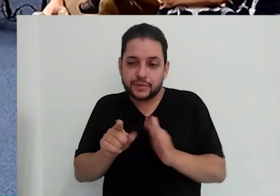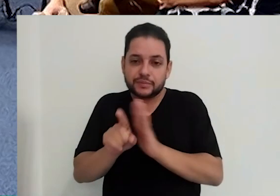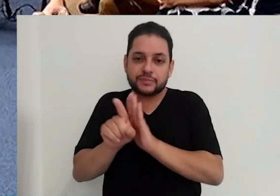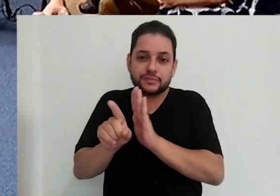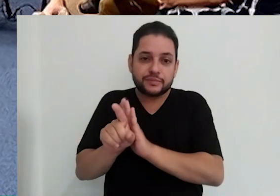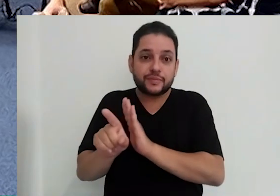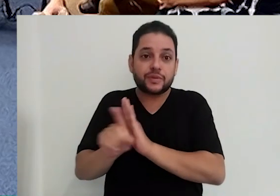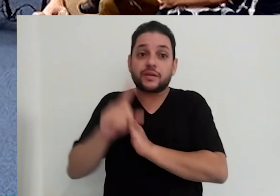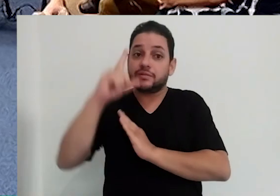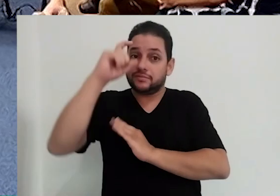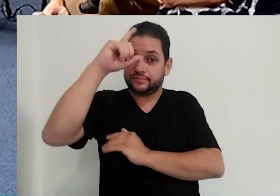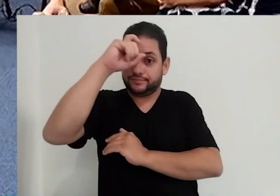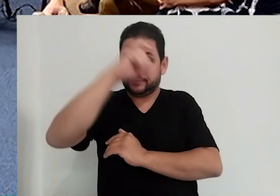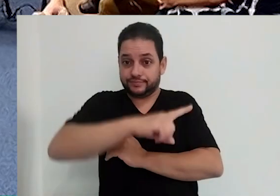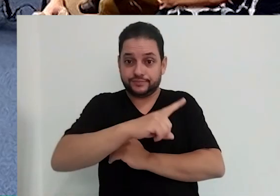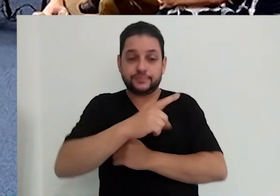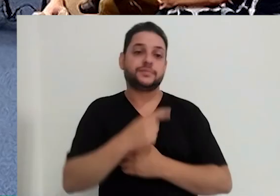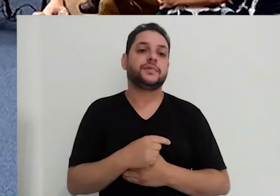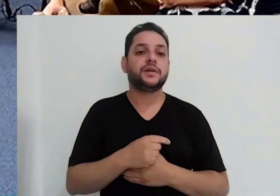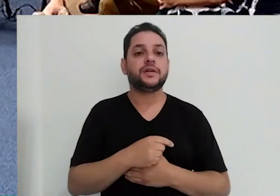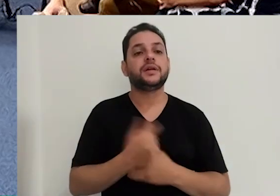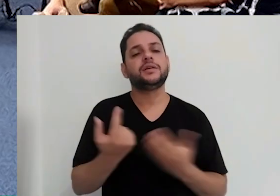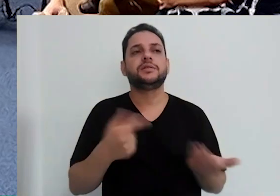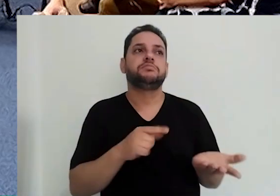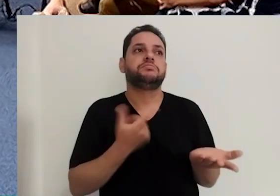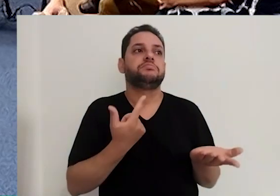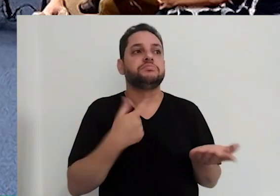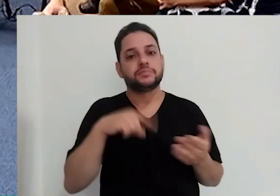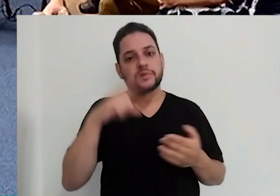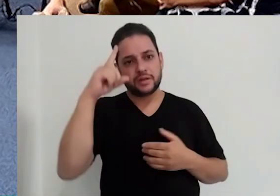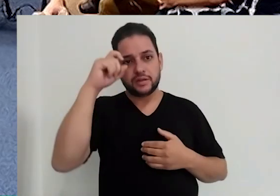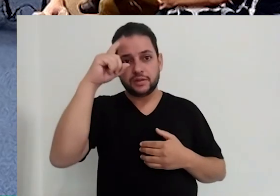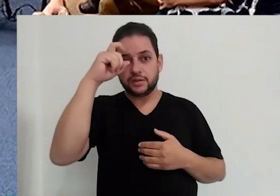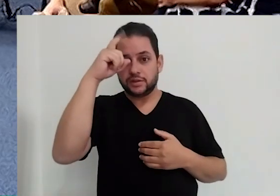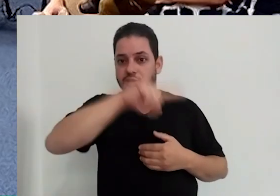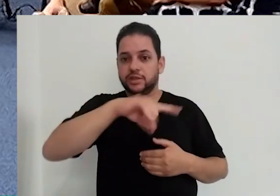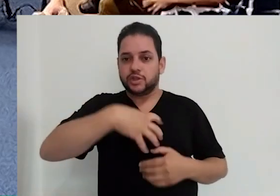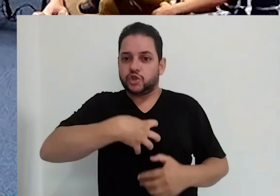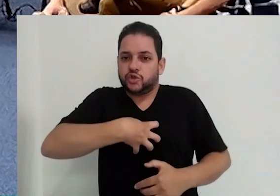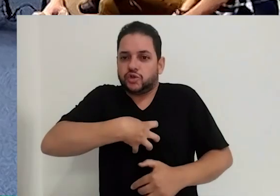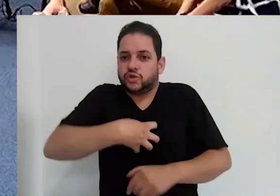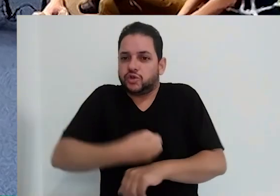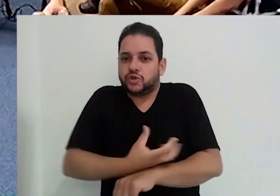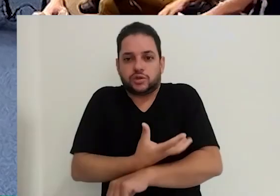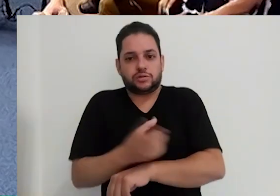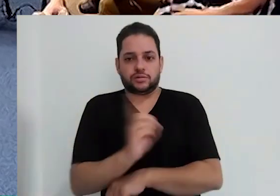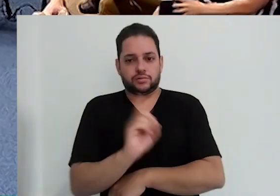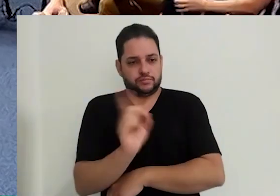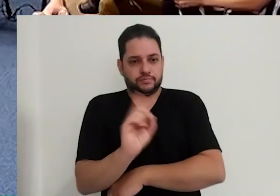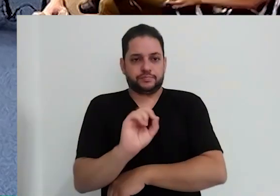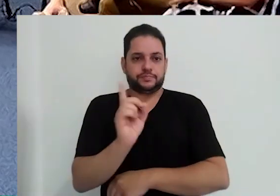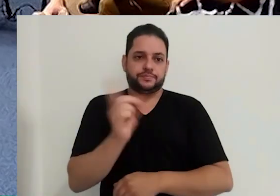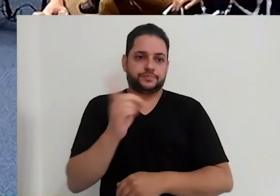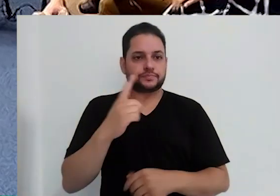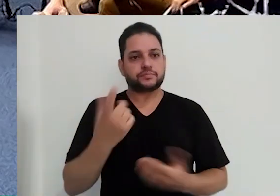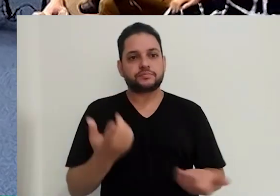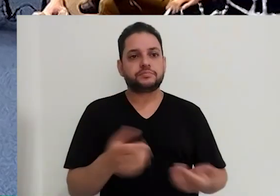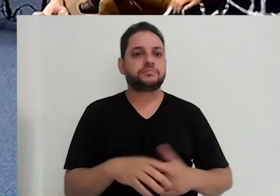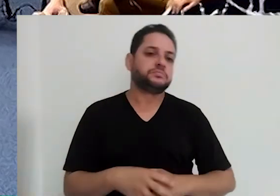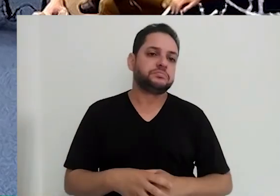sentido não foi uma entrevista difícil em termos emocionais não foi realmente não foi não tinha